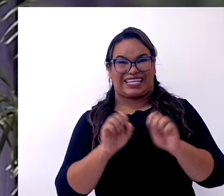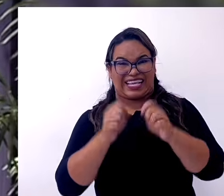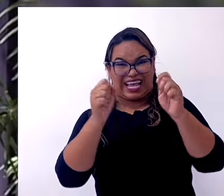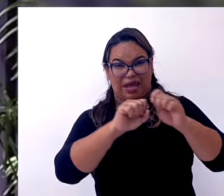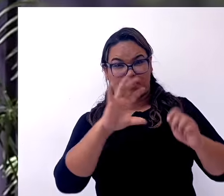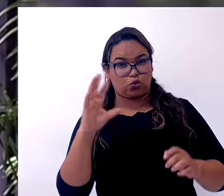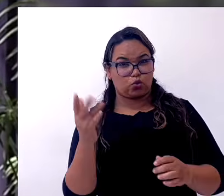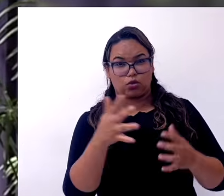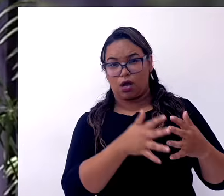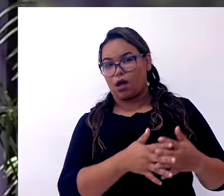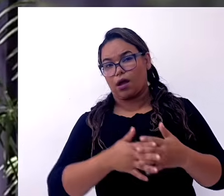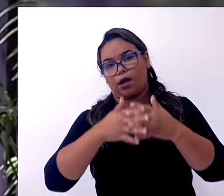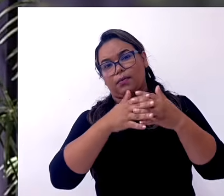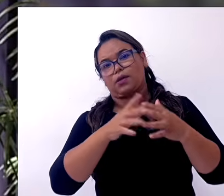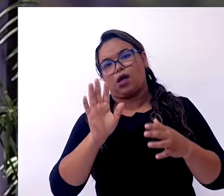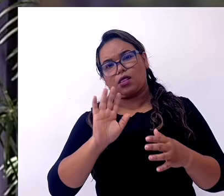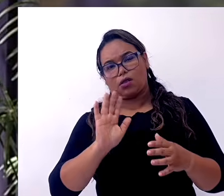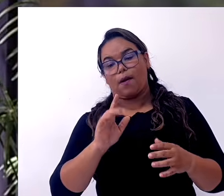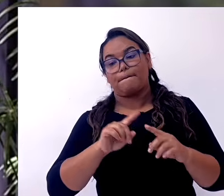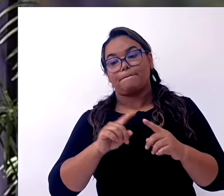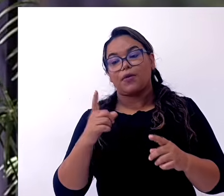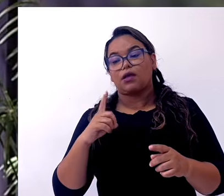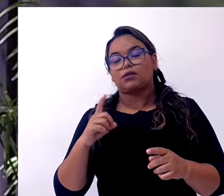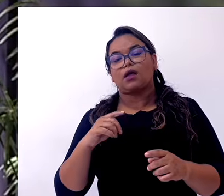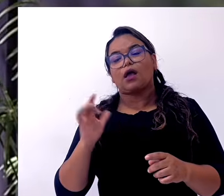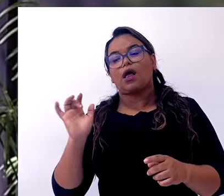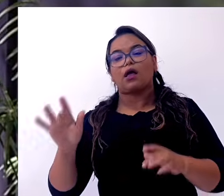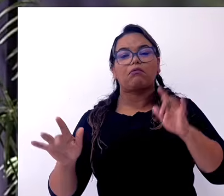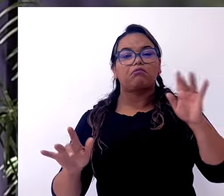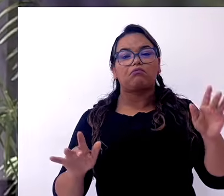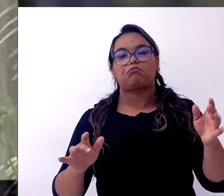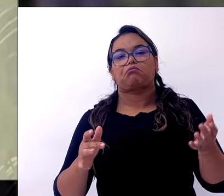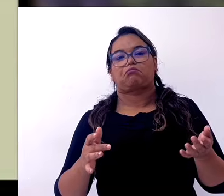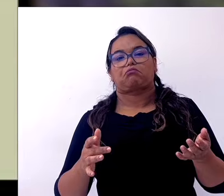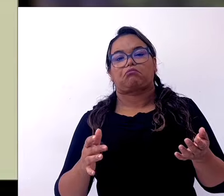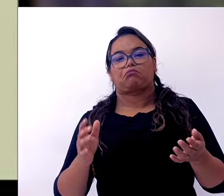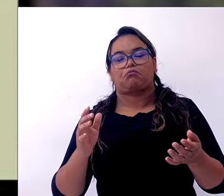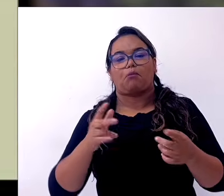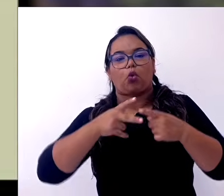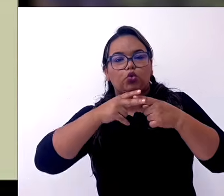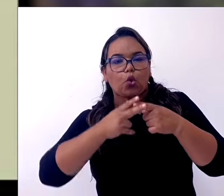estavam acreditando que o relato daqueles incidentes era preciso.